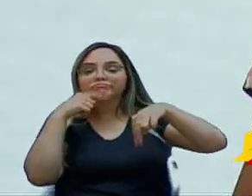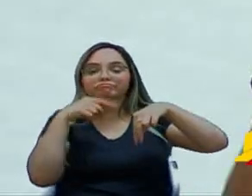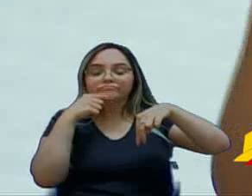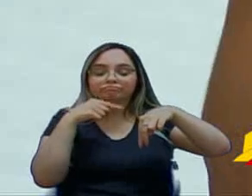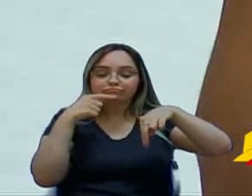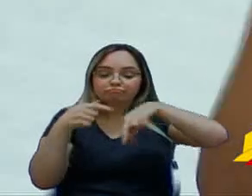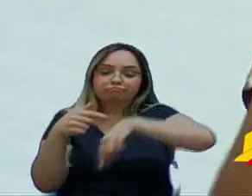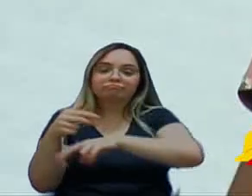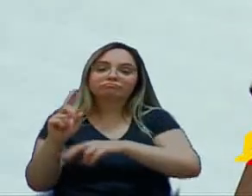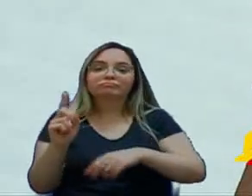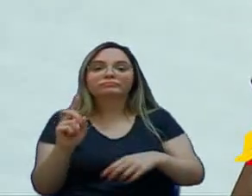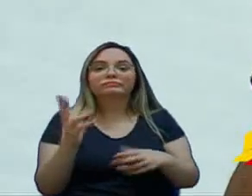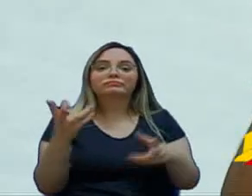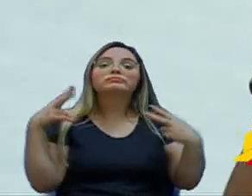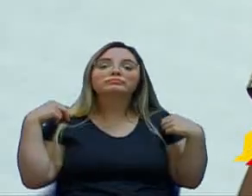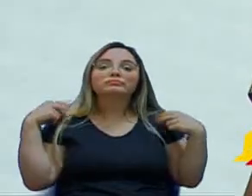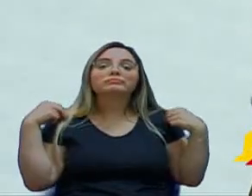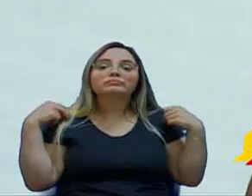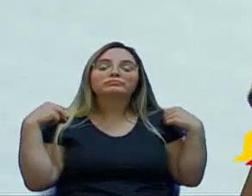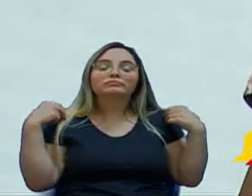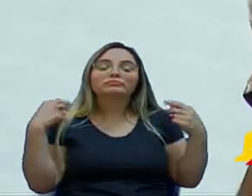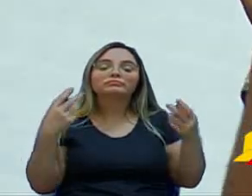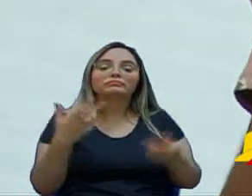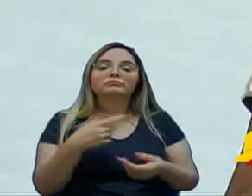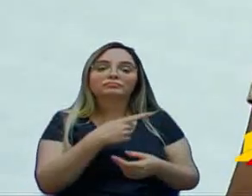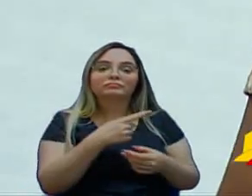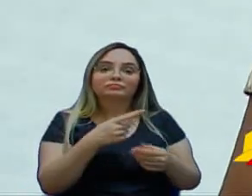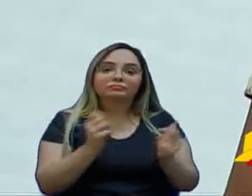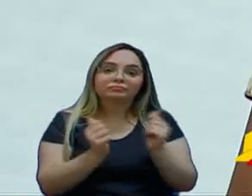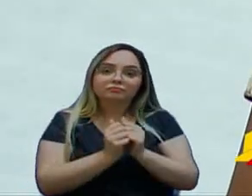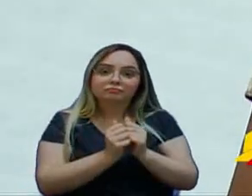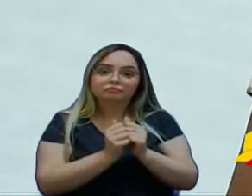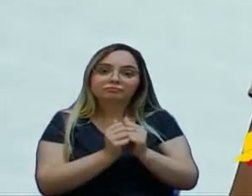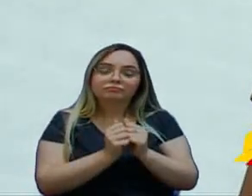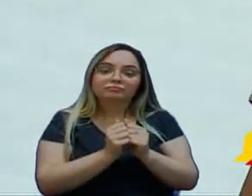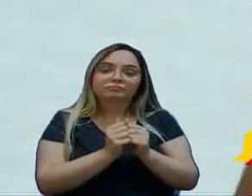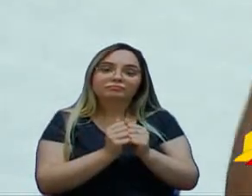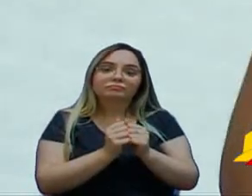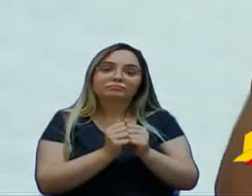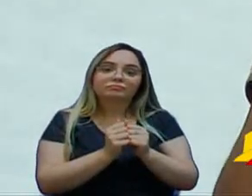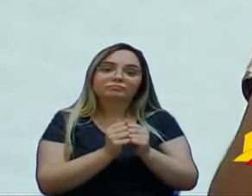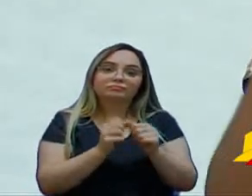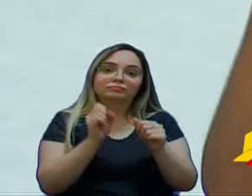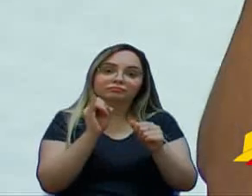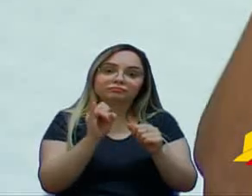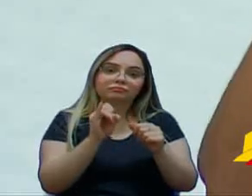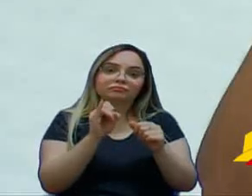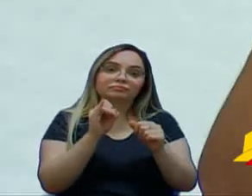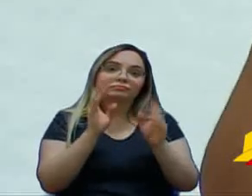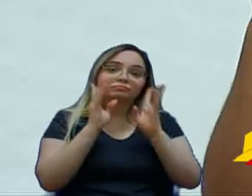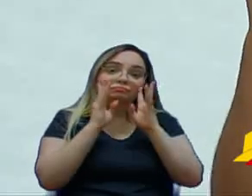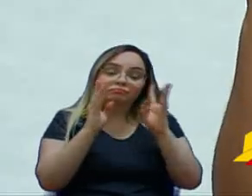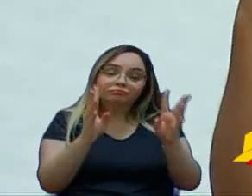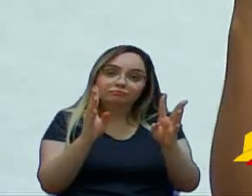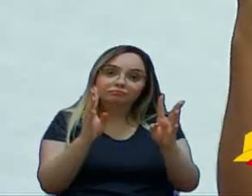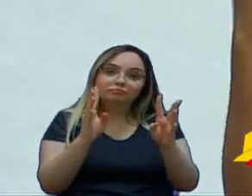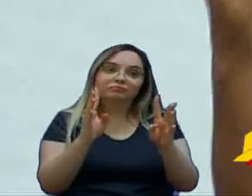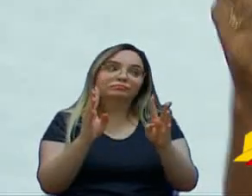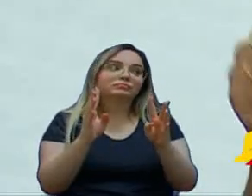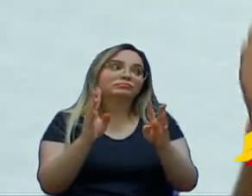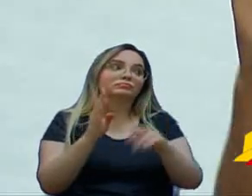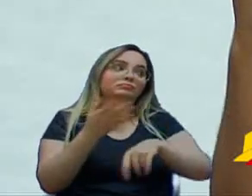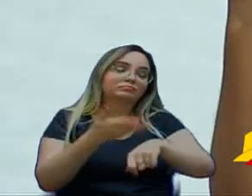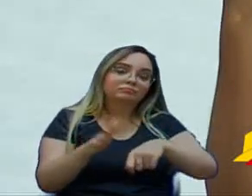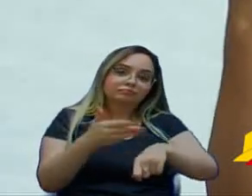descer. Mas se o motorista que estava em exercício naquela tarde tivesse ali